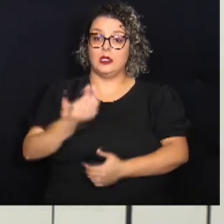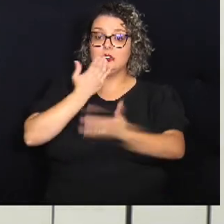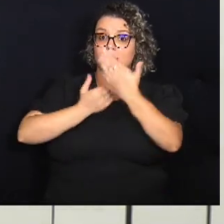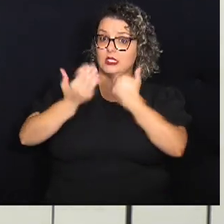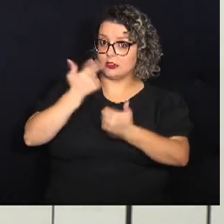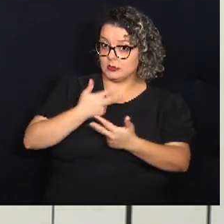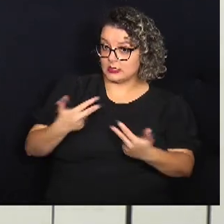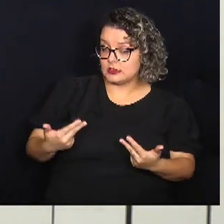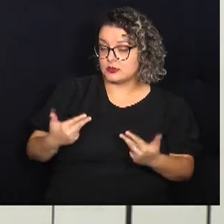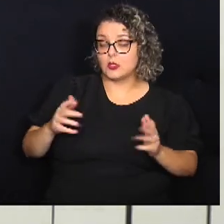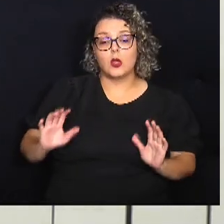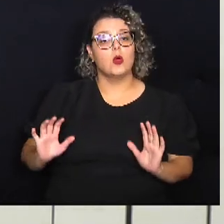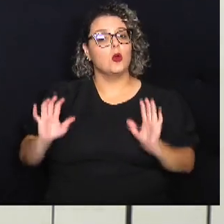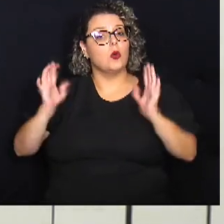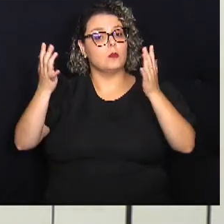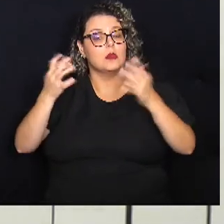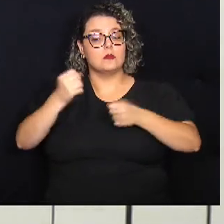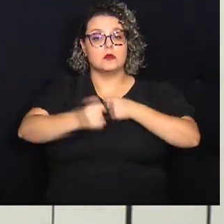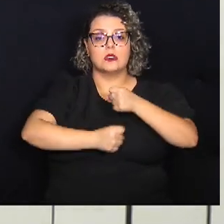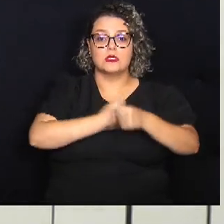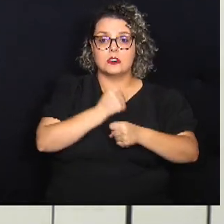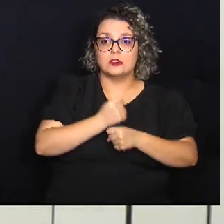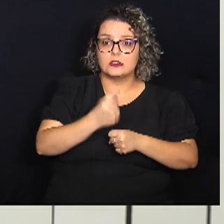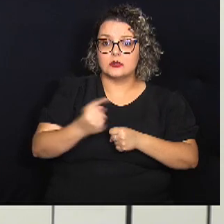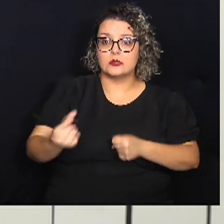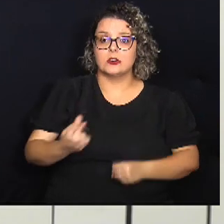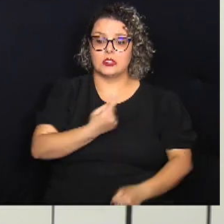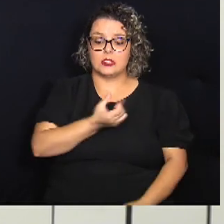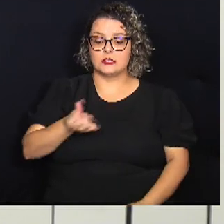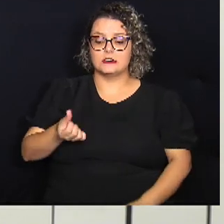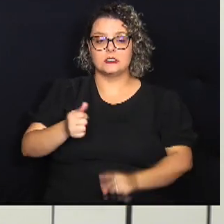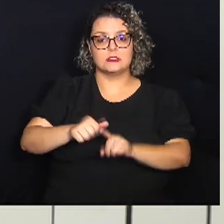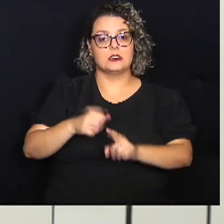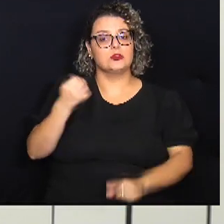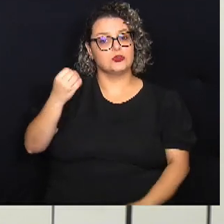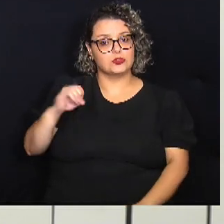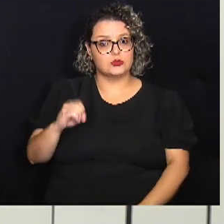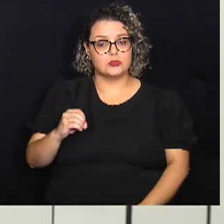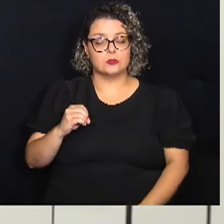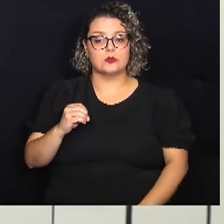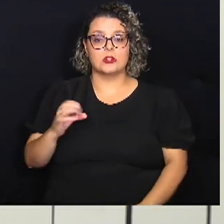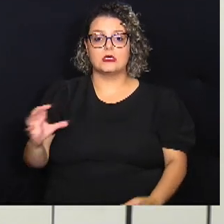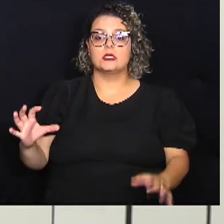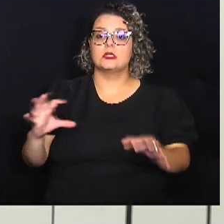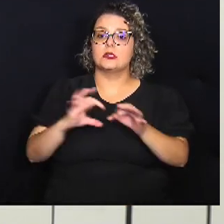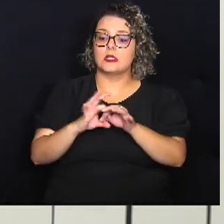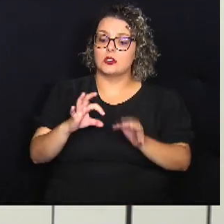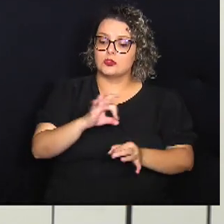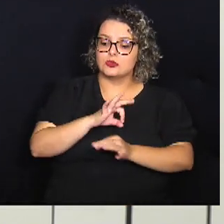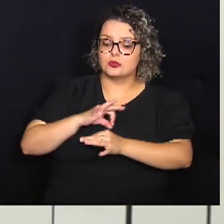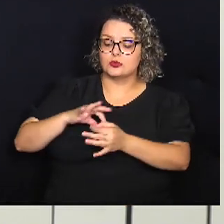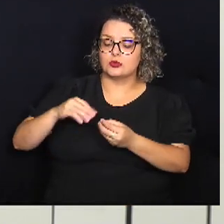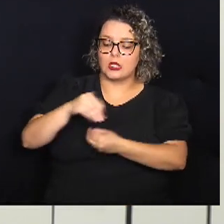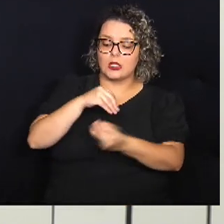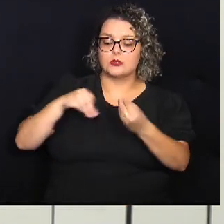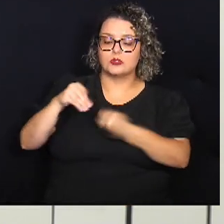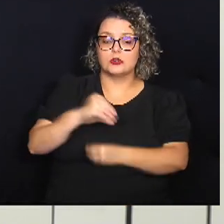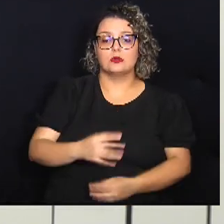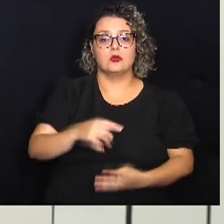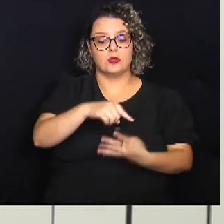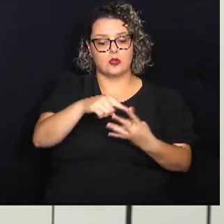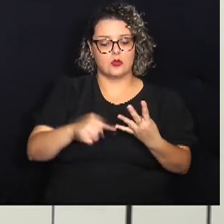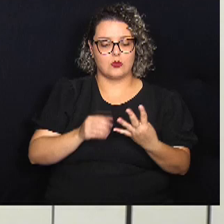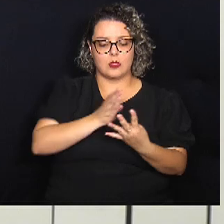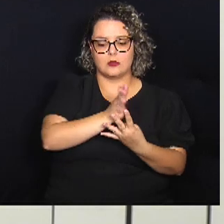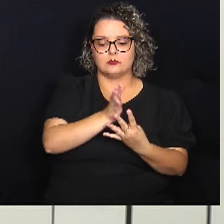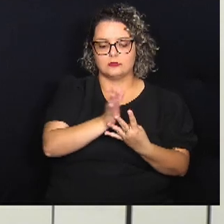Alimentação, comemorado anualmente em 16 de outubro e que está ancorado em 4 pilares: melhor